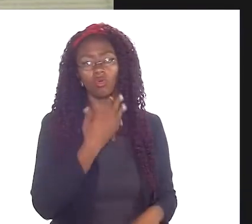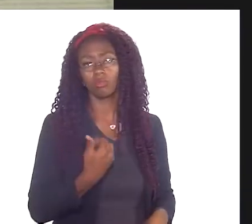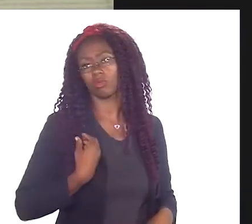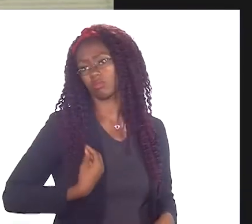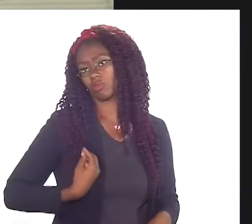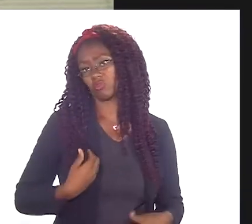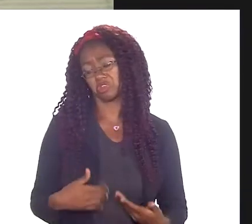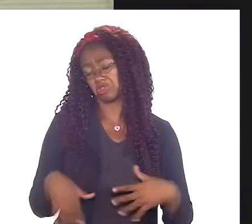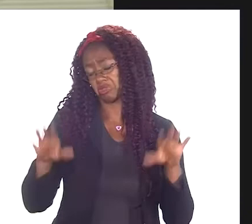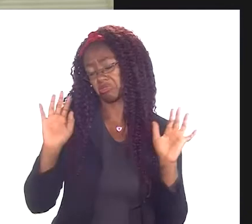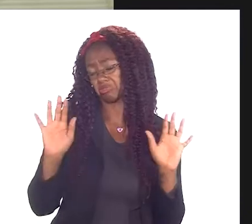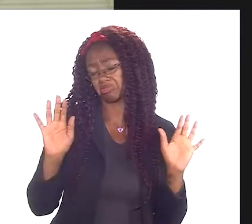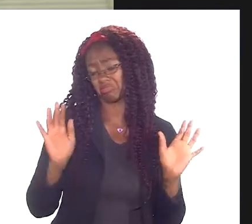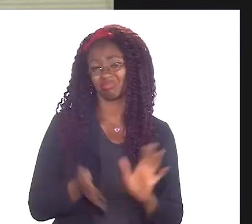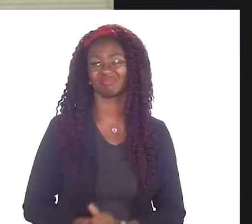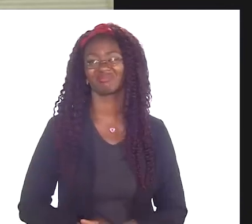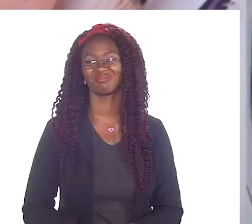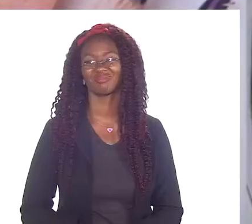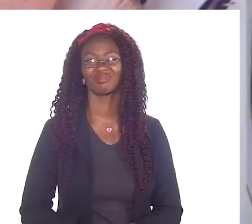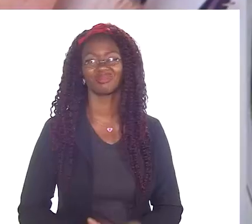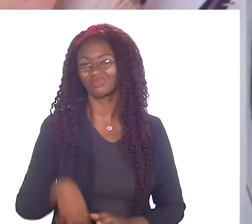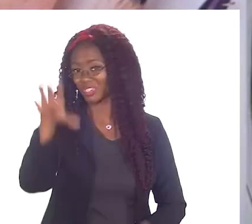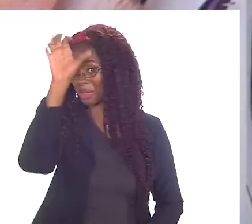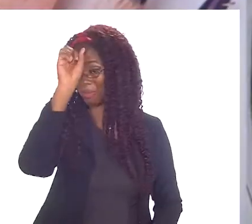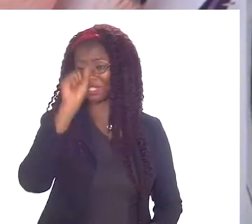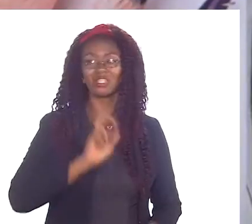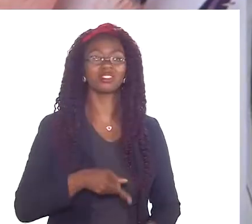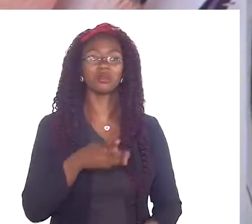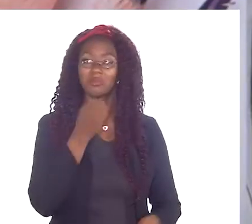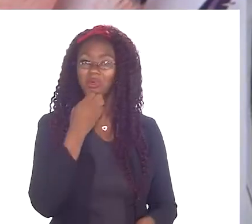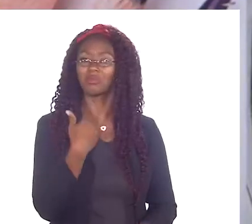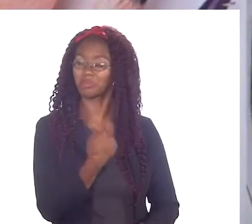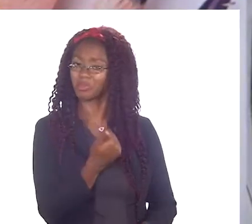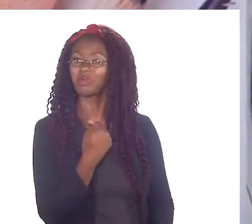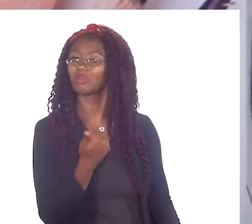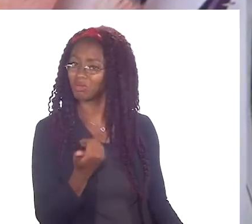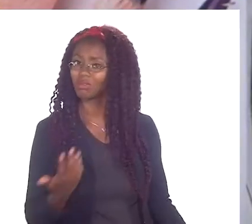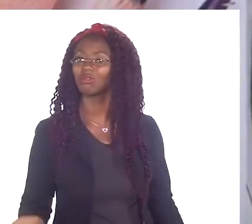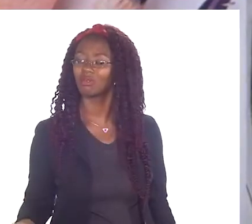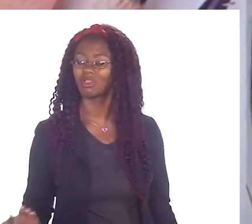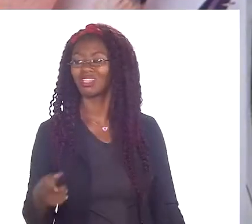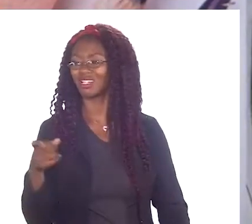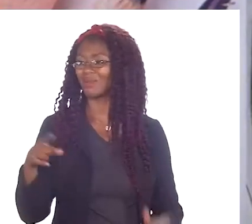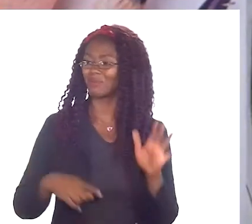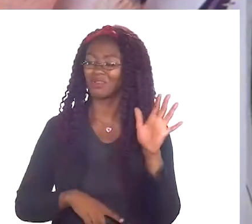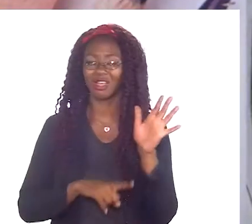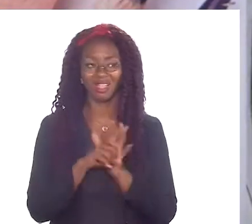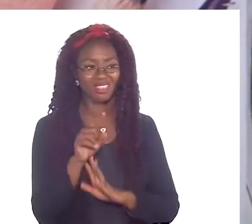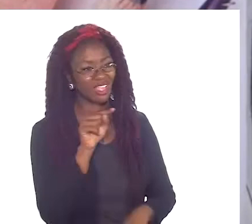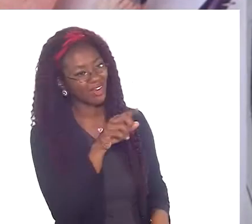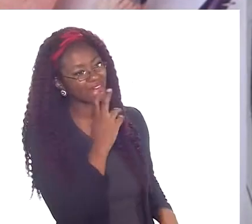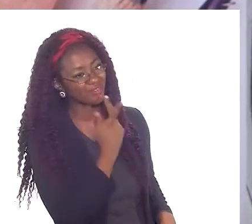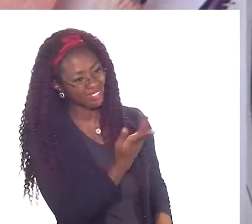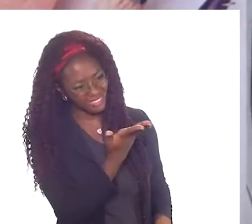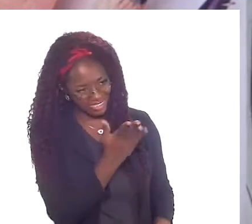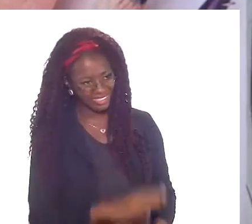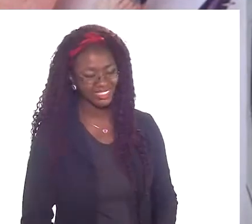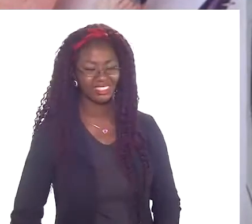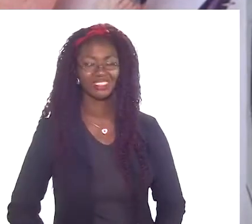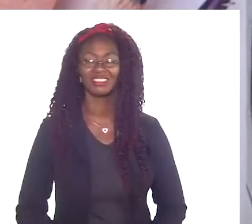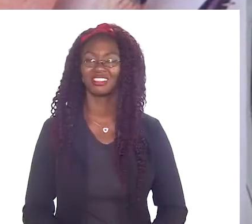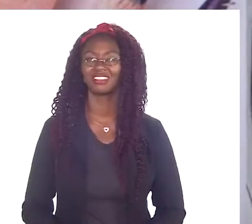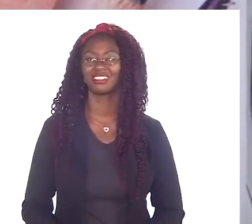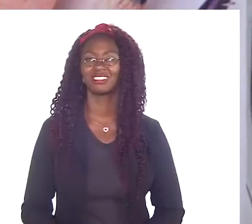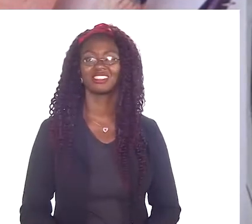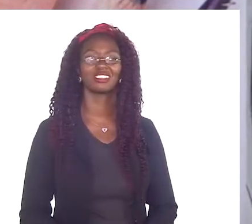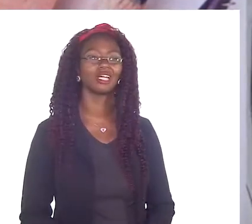né? Vai somar para a vida de alguma forma. Com certeza. Aprender nunca é demais. Iglá queria falar, na hora que eu perguntei, Iglá ia falar também.